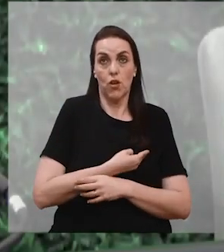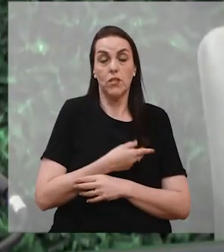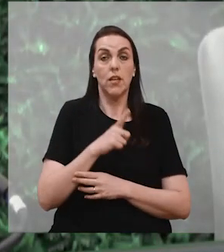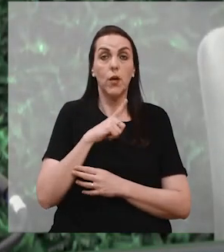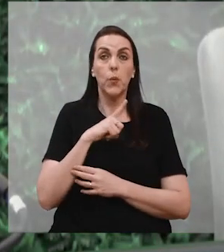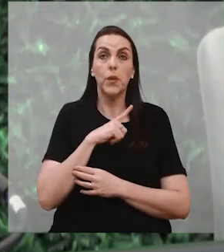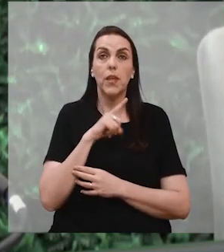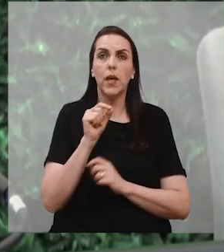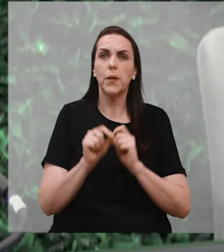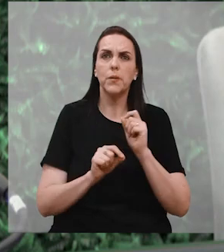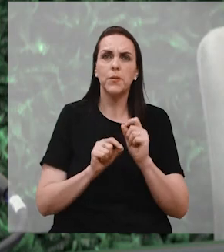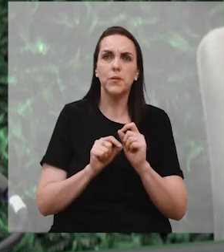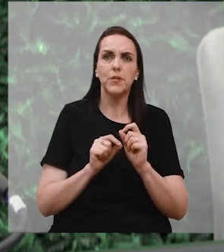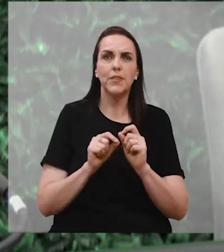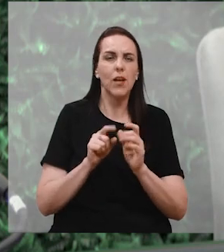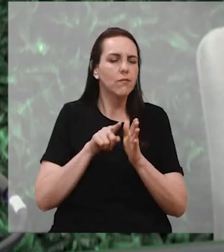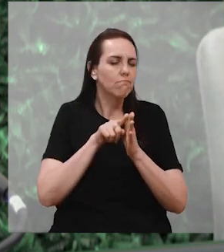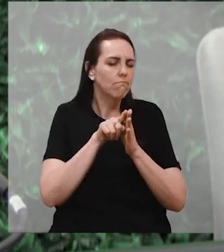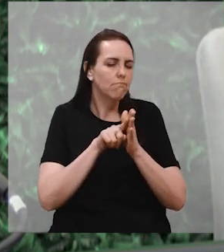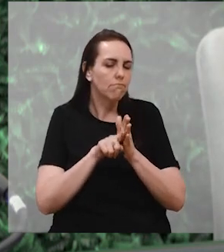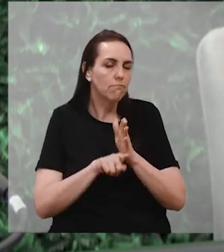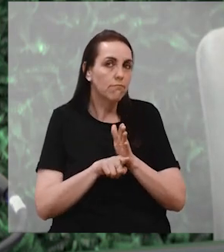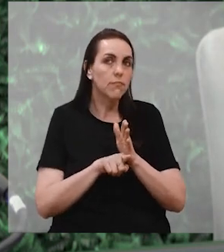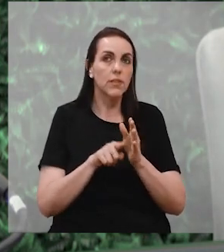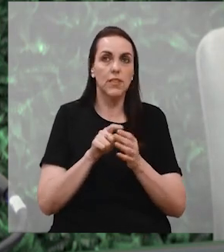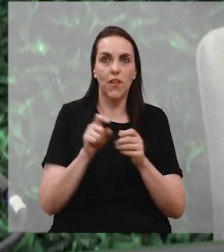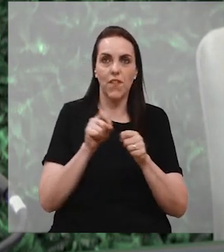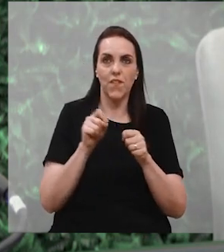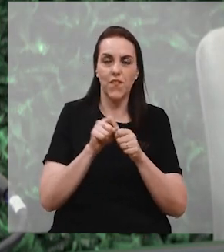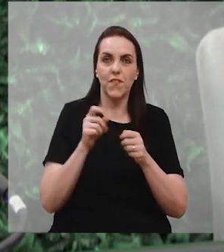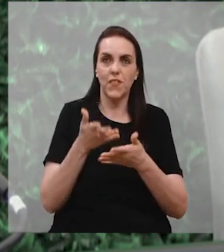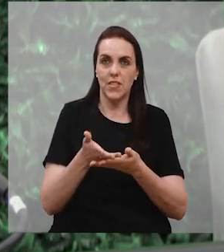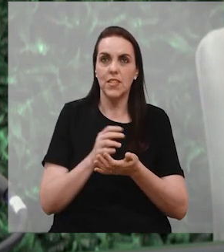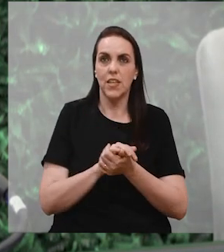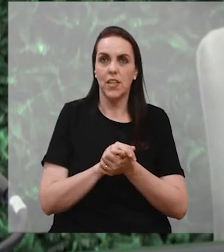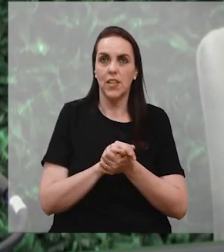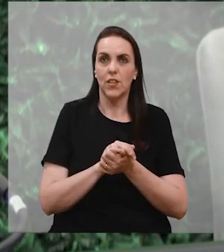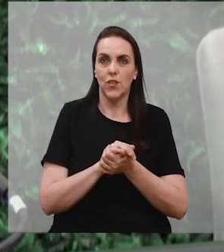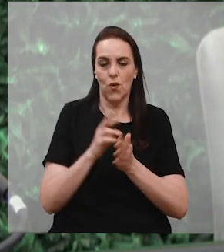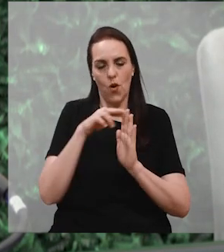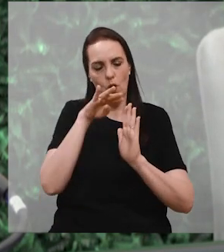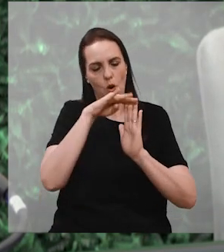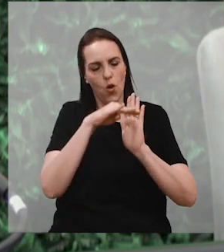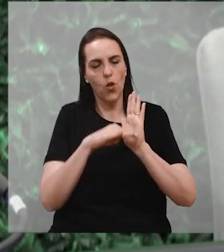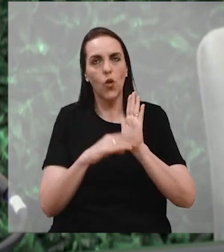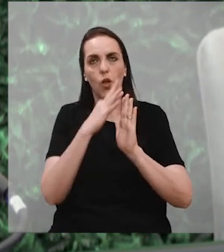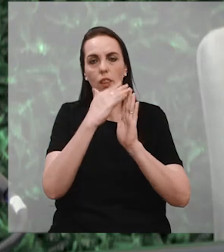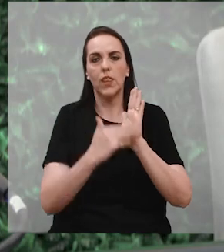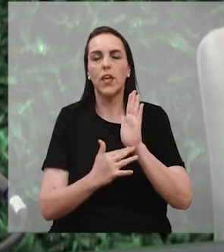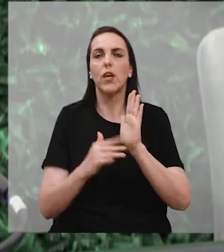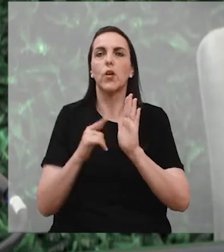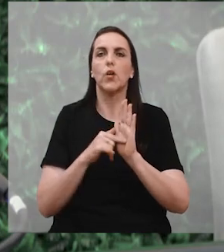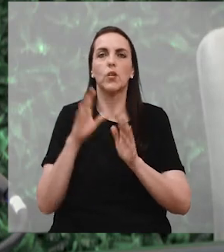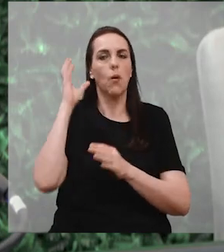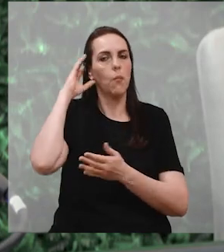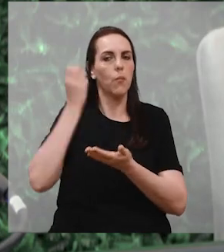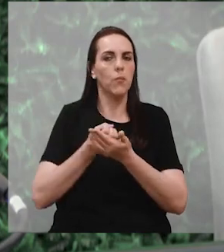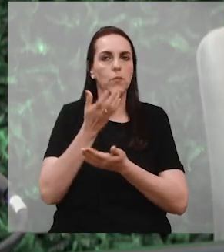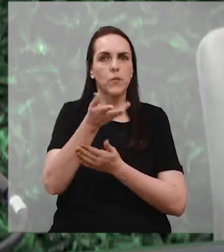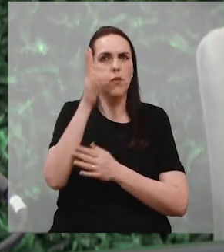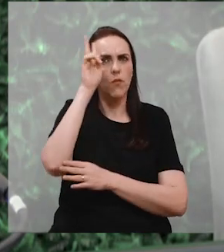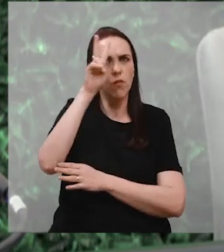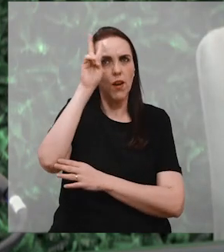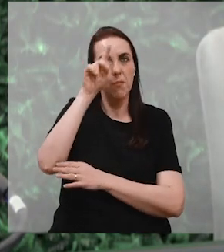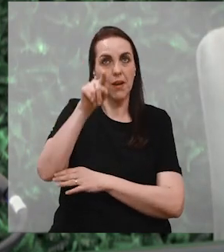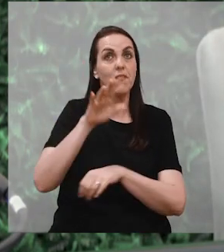gente mesmo, né? E aí eu estava pesquisando quando a gente estava produzindo o roteiro do podcast,